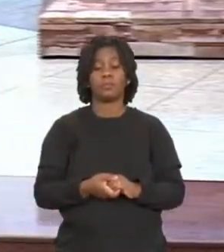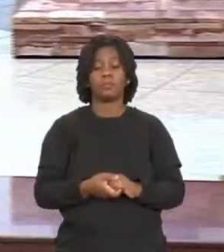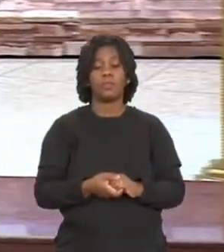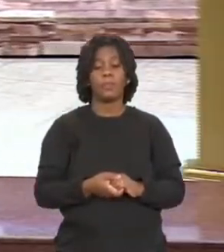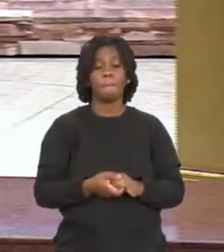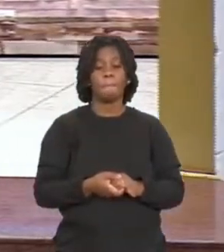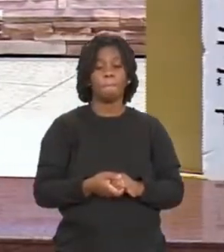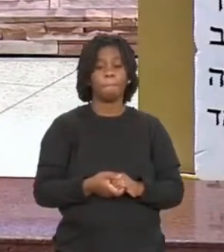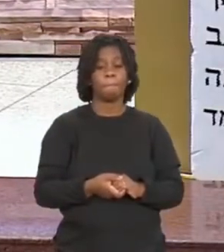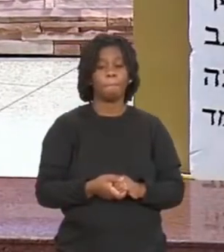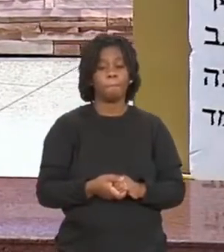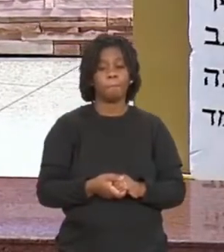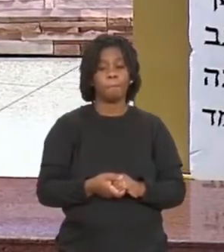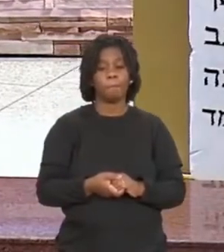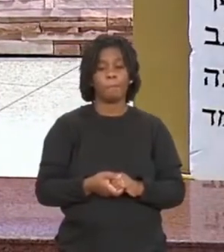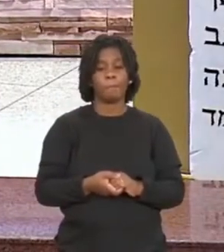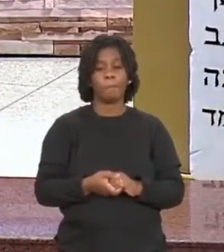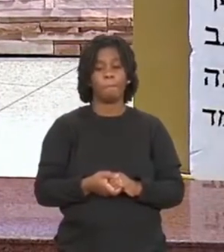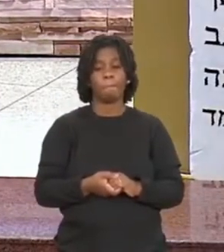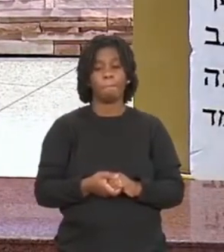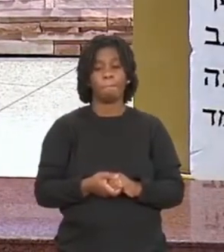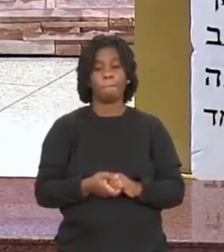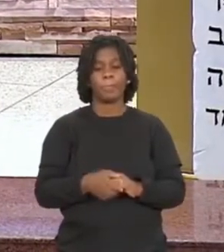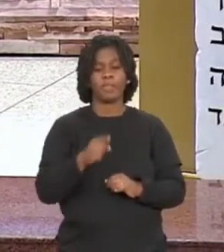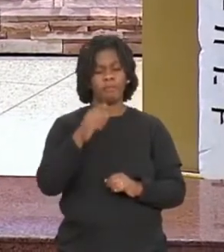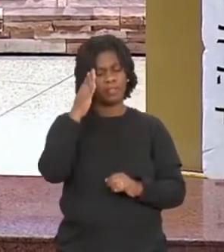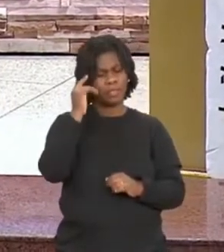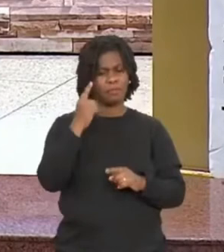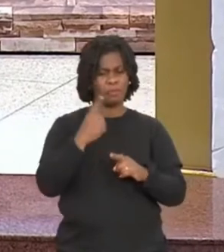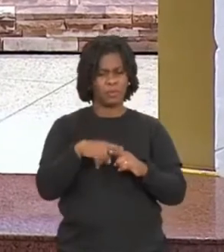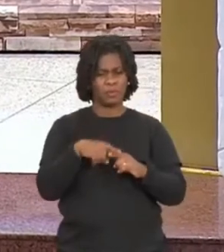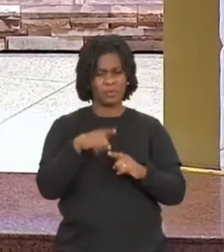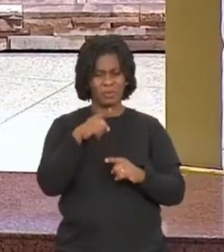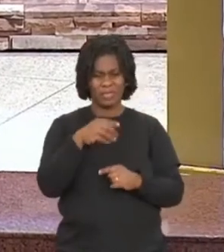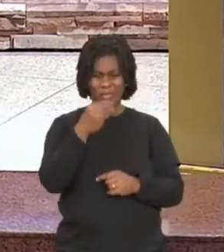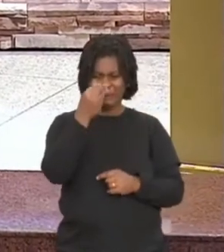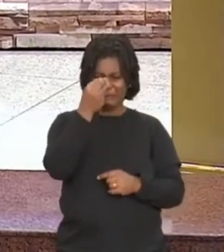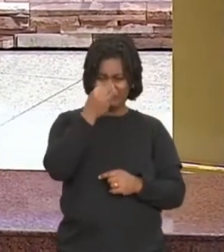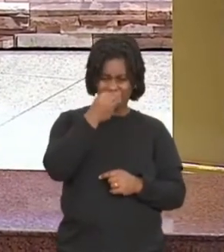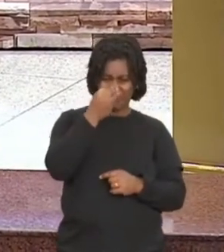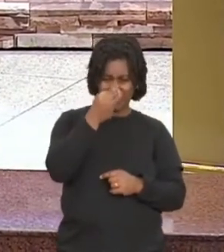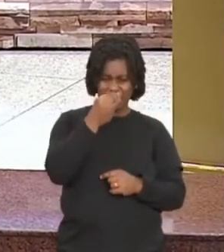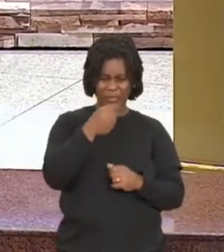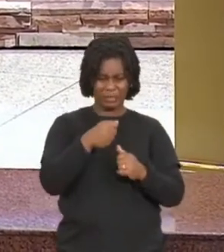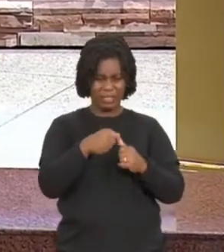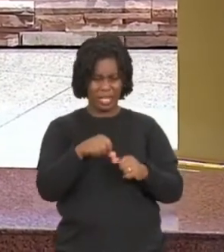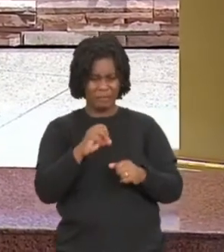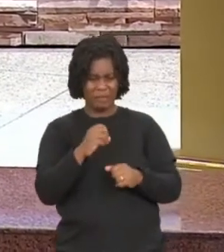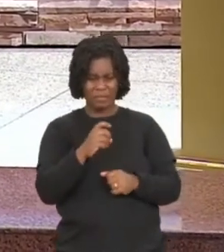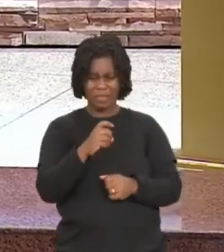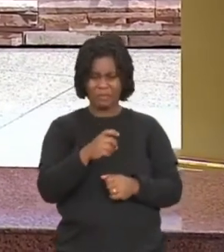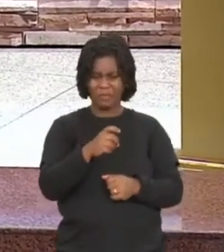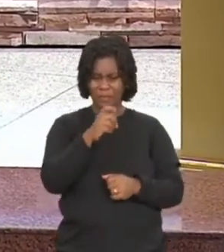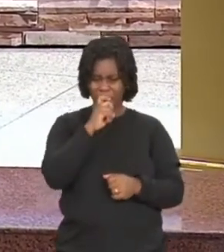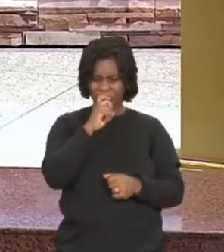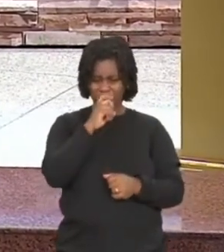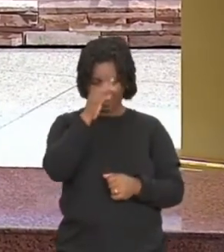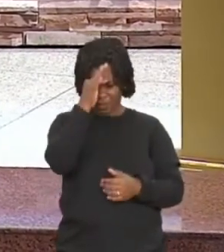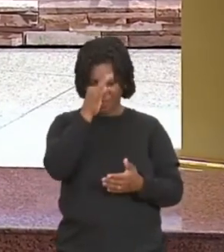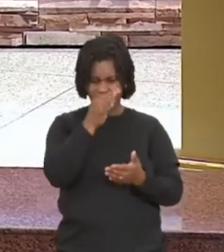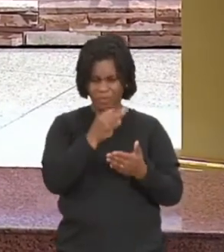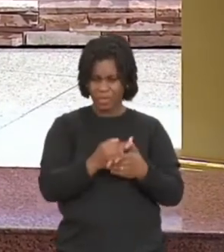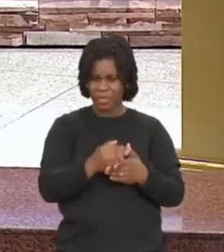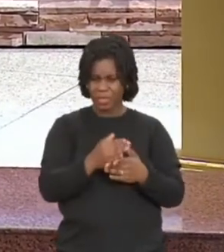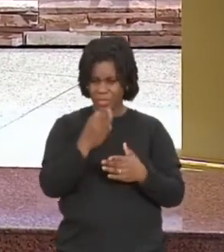Você sabe por quê? Quando você ficou fraco, quando você esfriou na fé, quando você se afastou de Deus, sabe por que